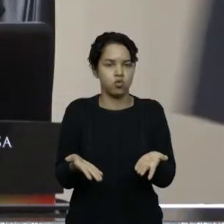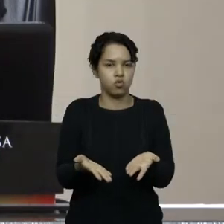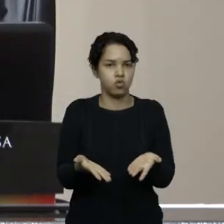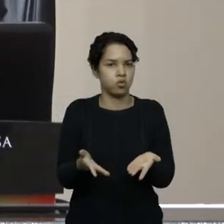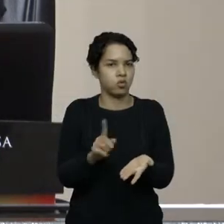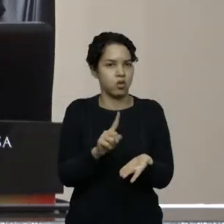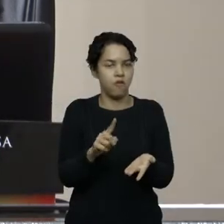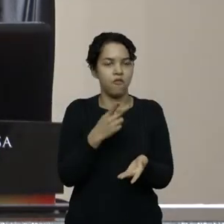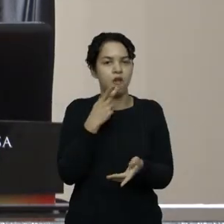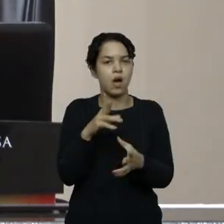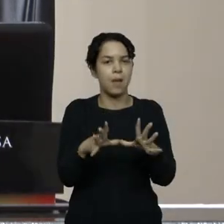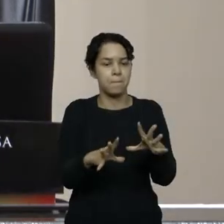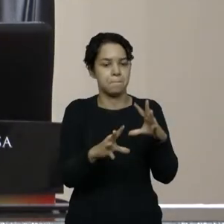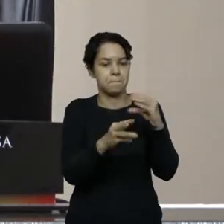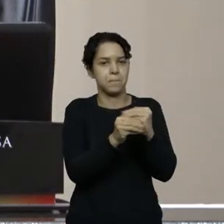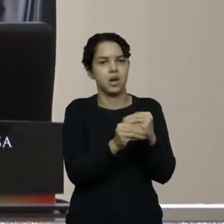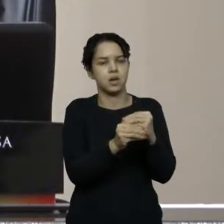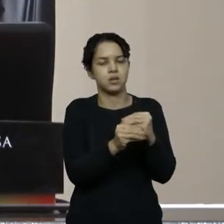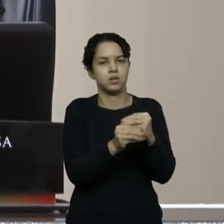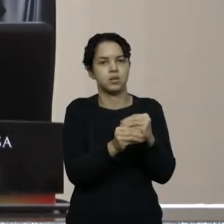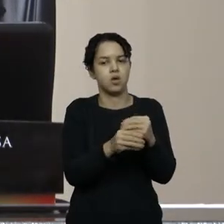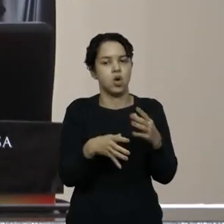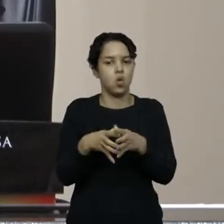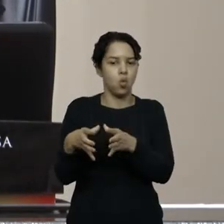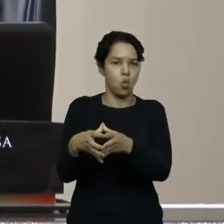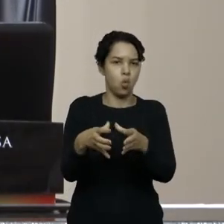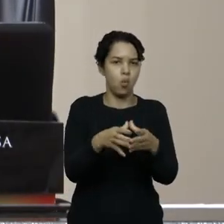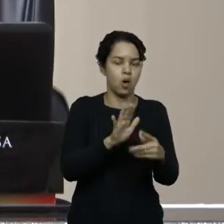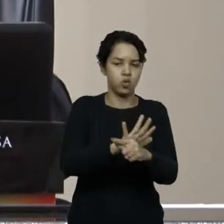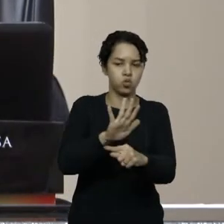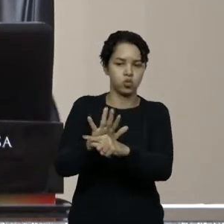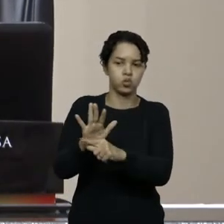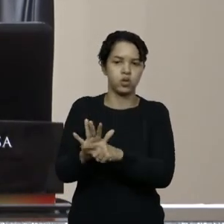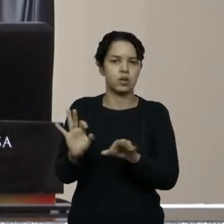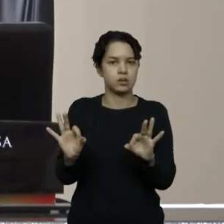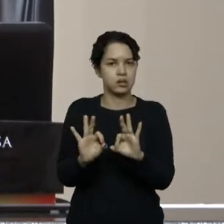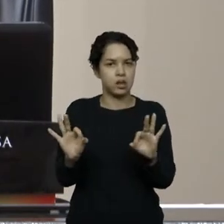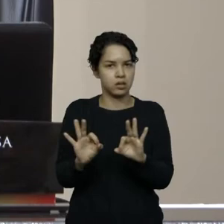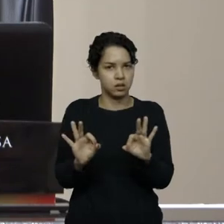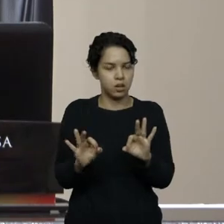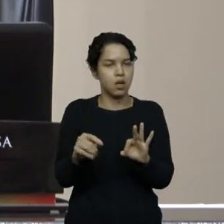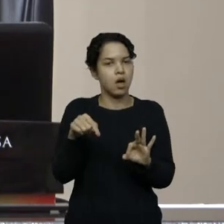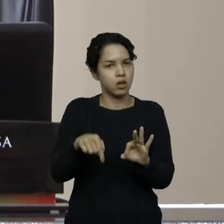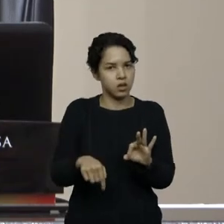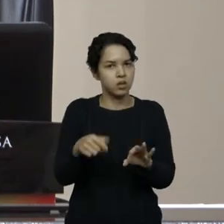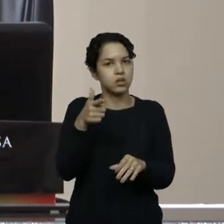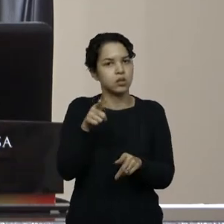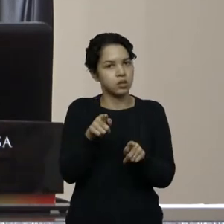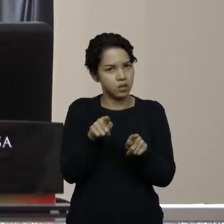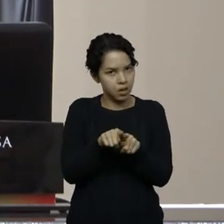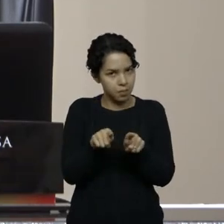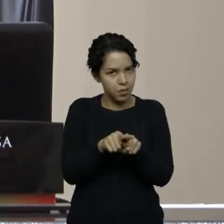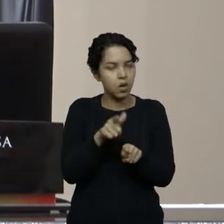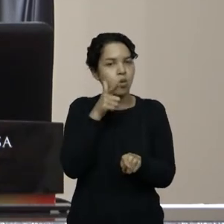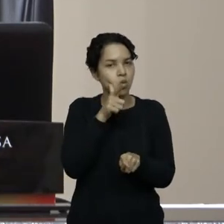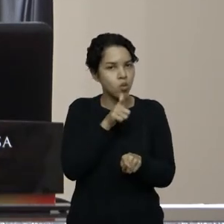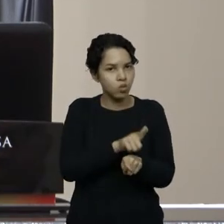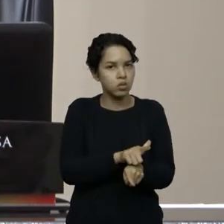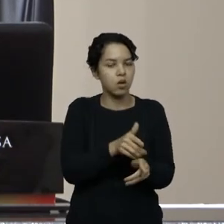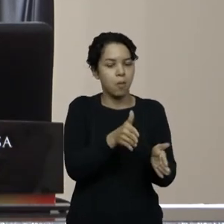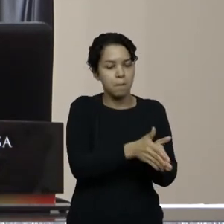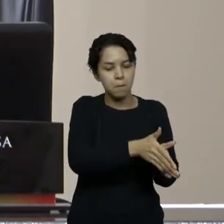emendas e que no forno setores que não foram contemplados aqui foi prorrogado também senhores